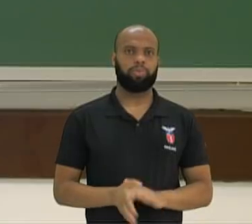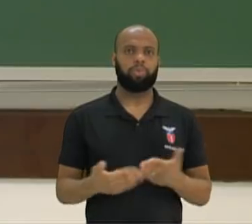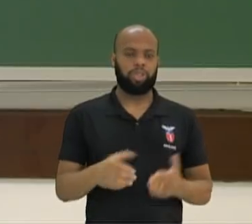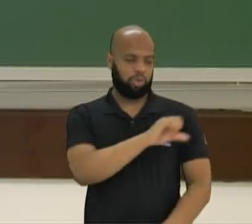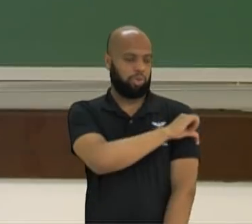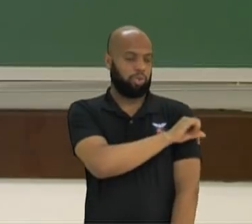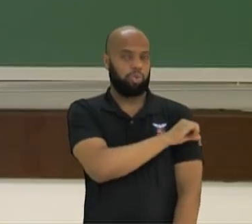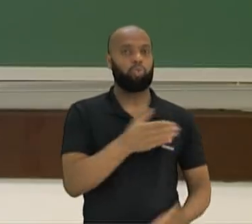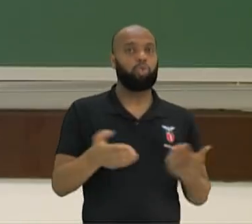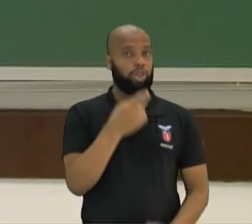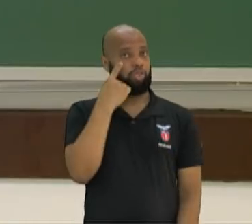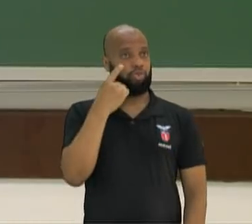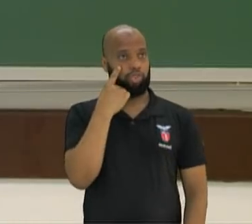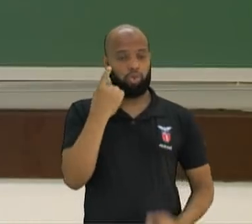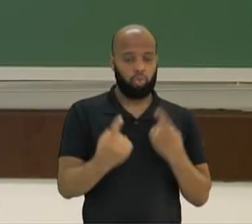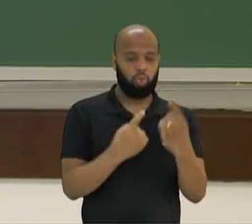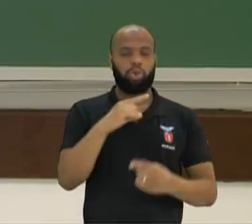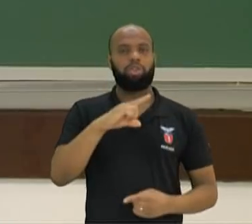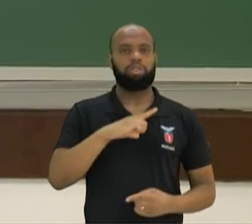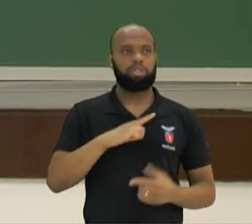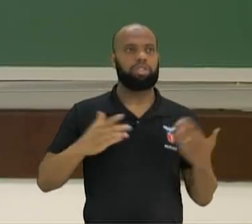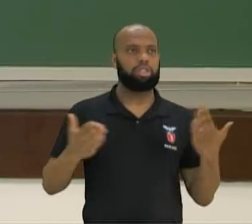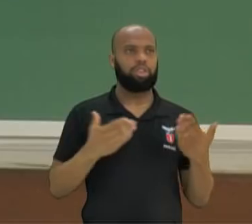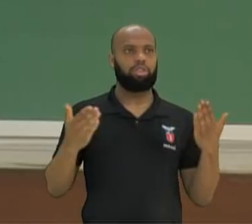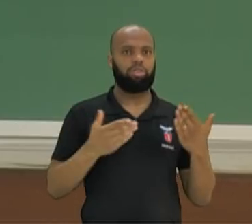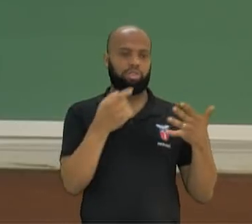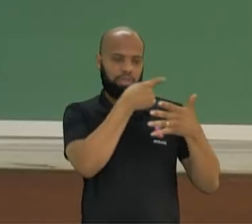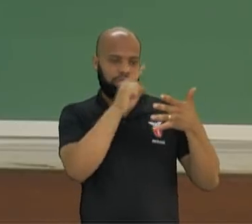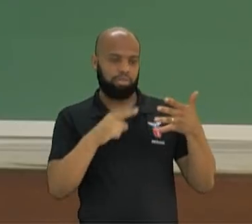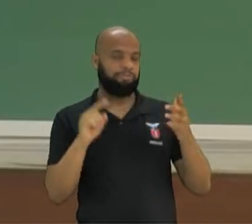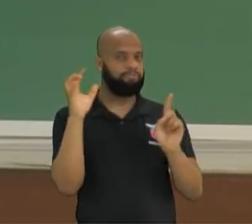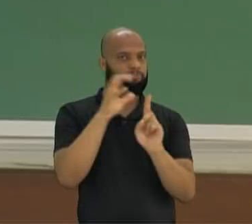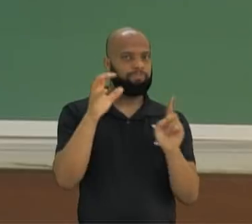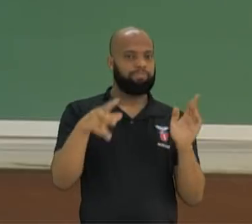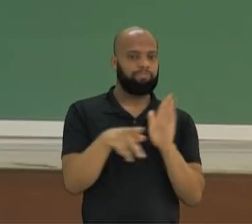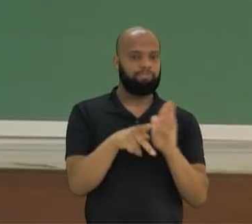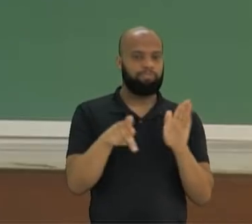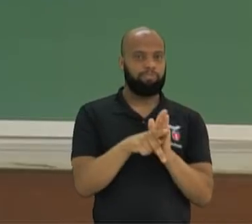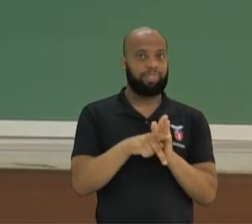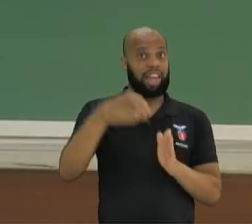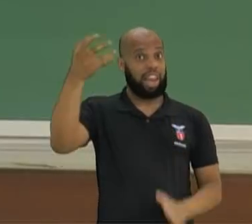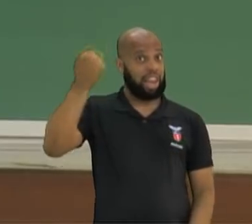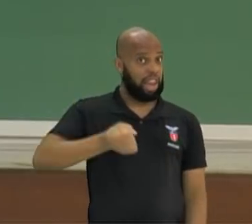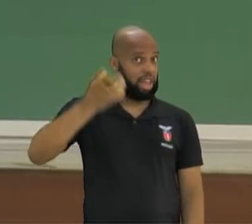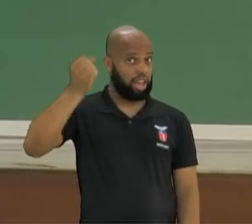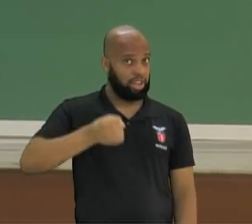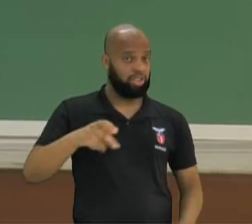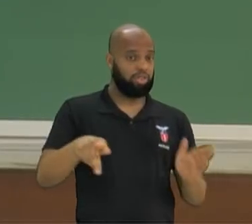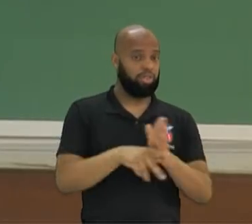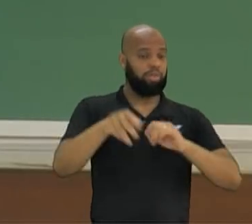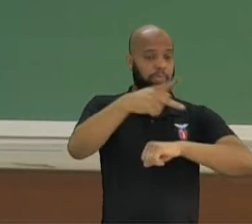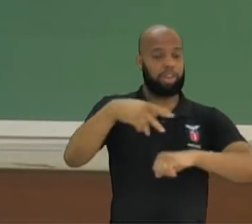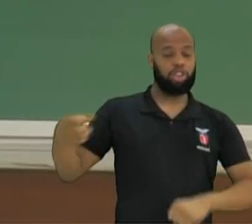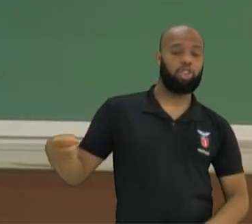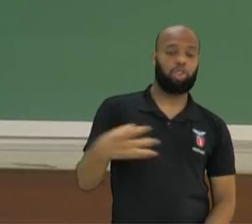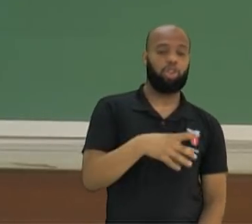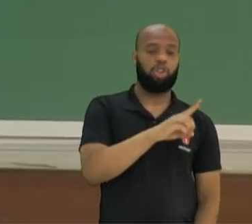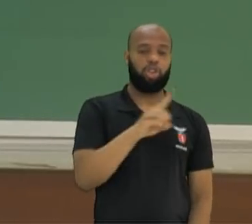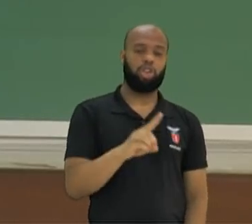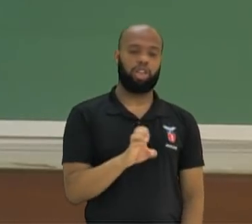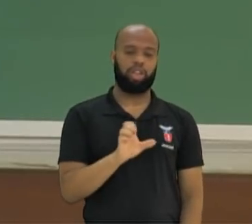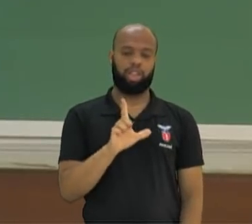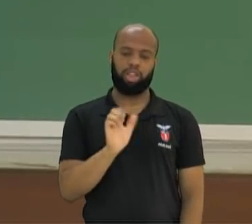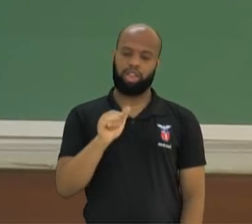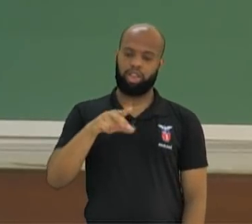E aí, Nonora, vamos dar uma olhadinha aí quais são os fatores que definem a produção de leite na Nova Zelândia, né? A primeira